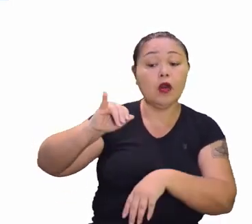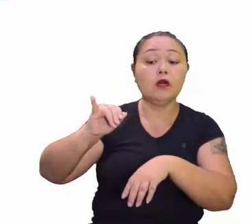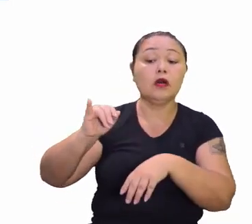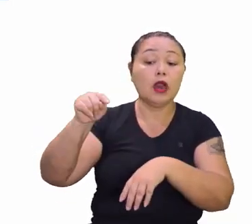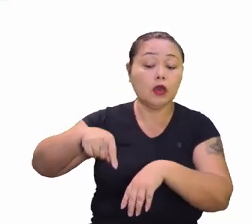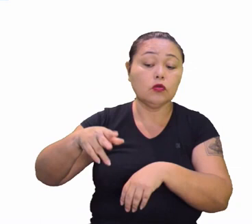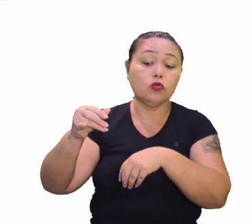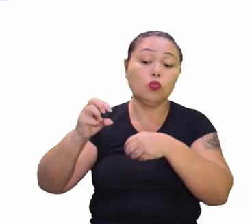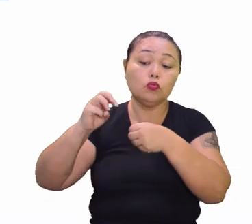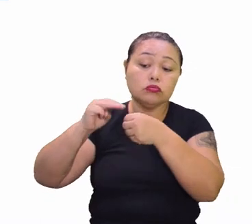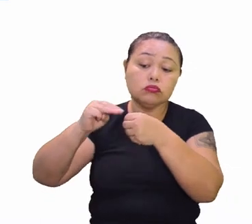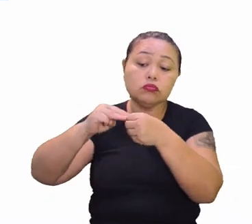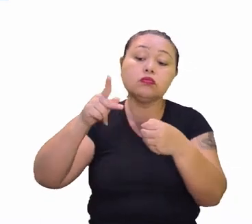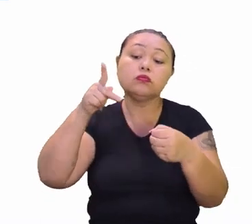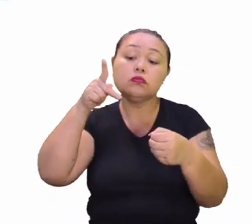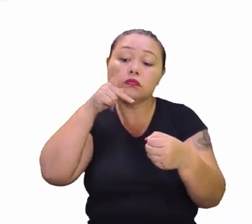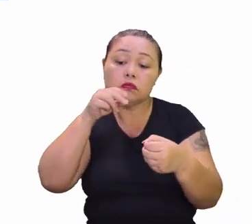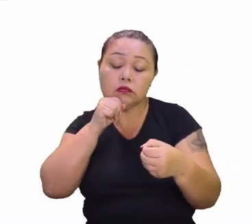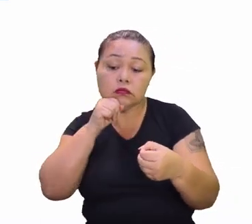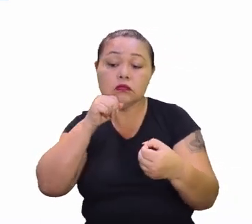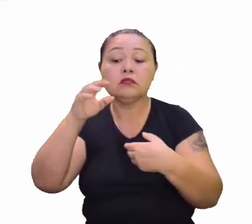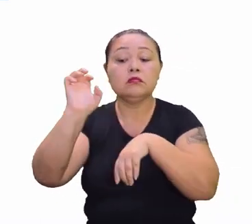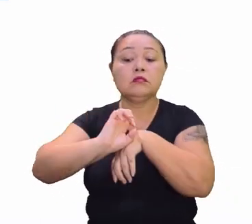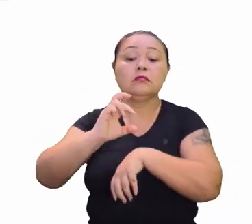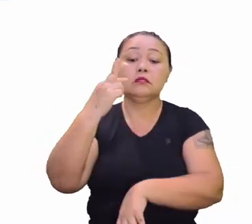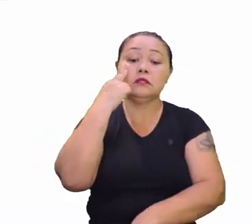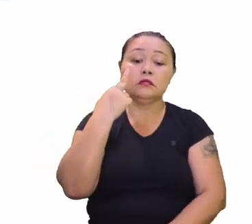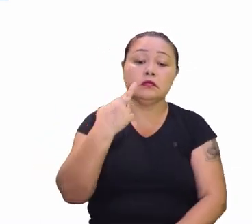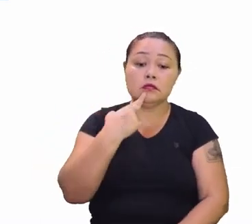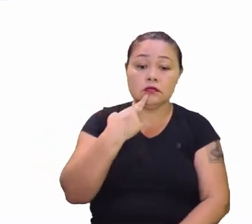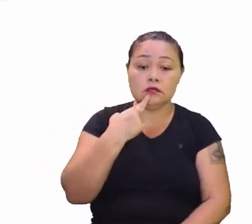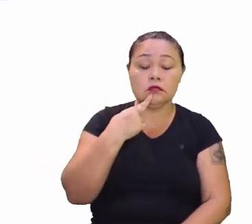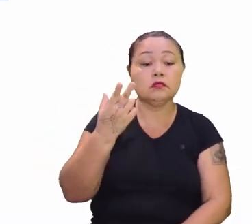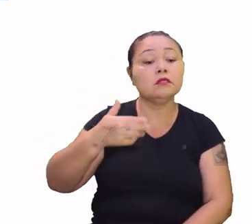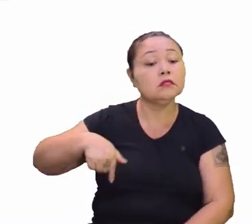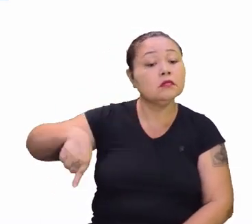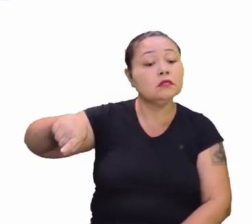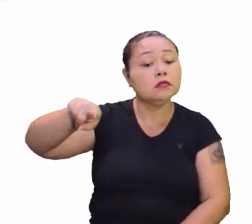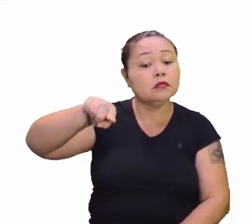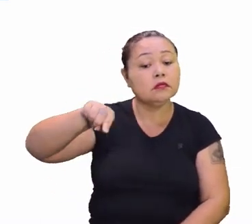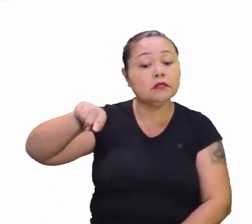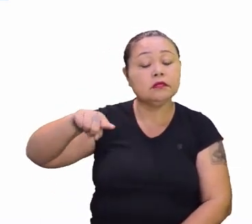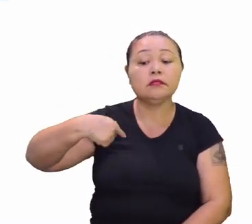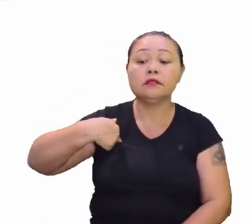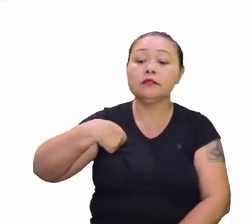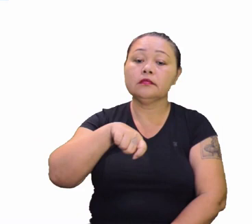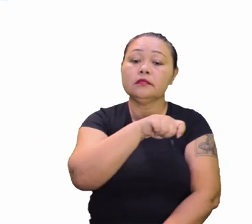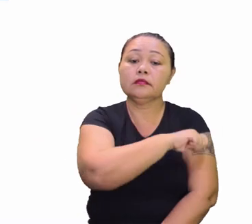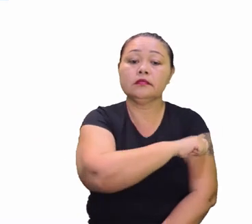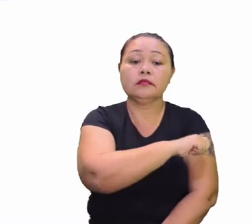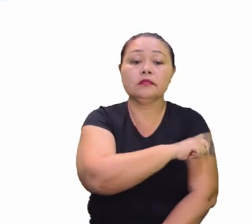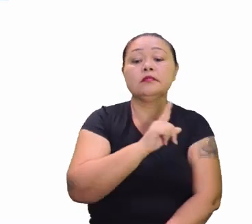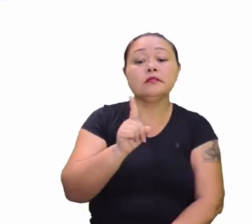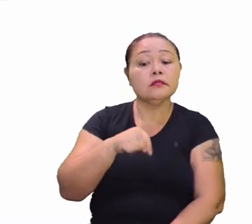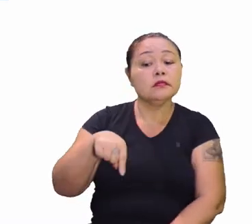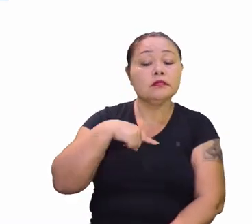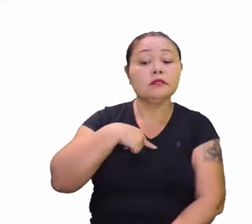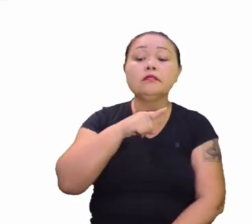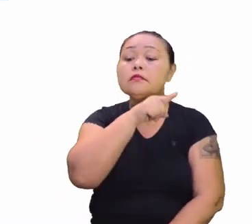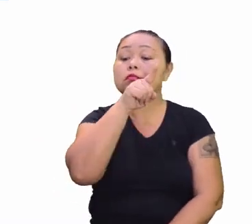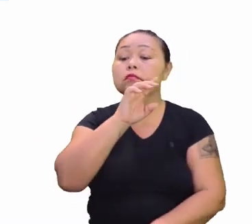Velho, Rondônia. Então, galera, olha só, vocês, meus queridos alunos de todo o estado,